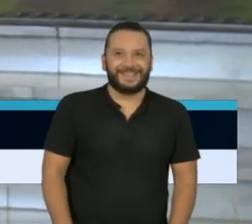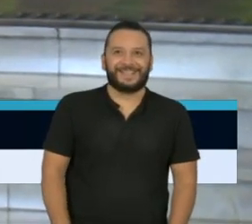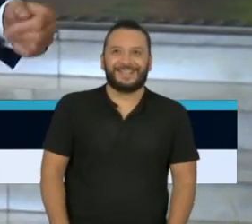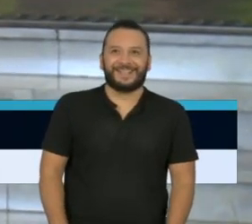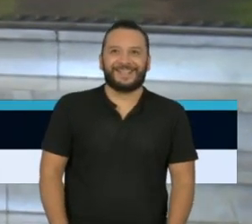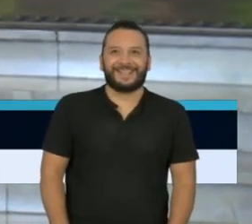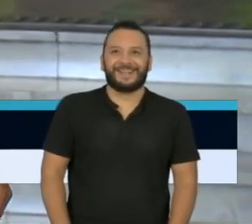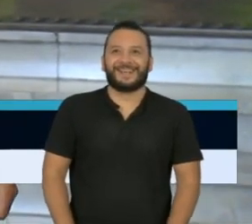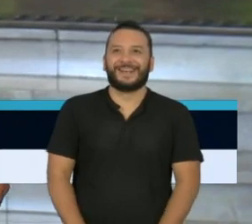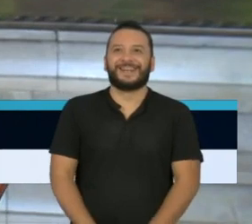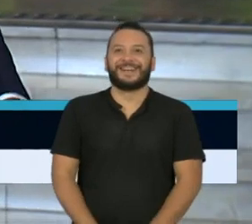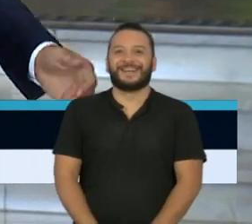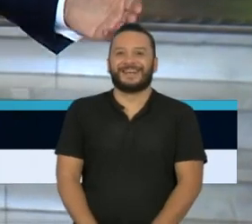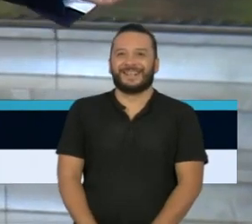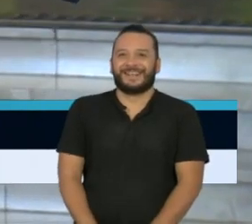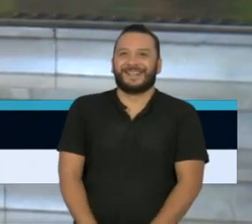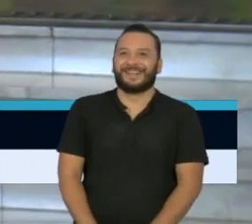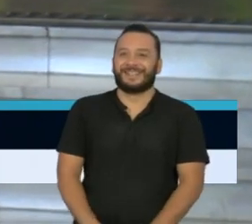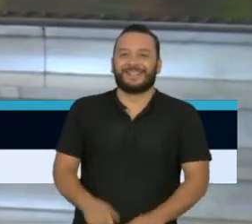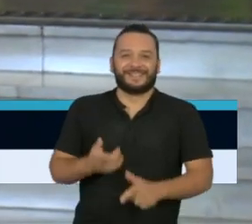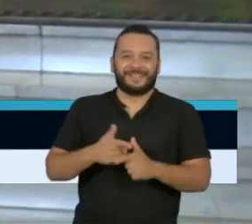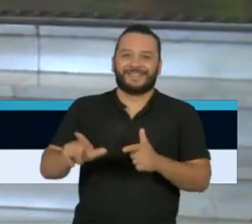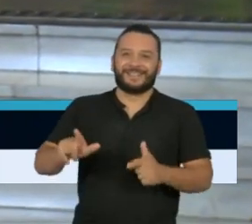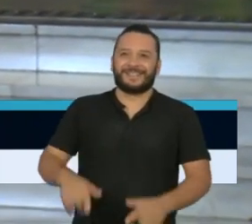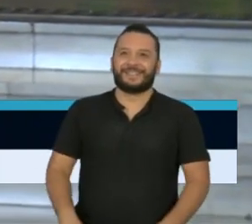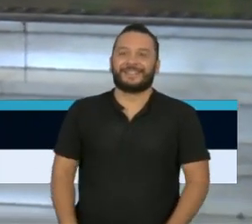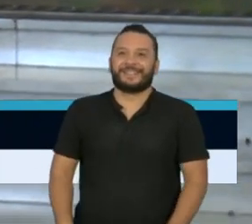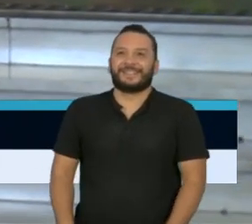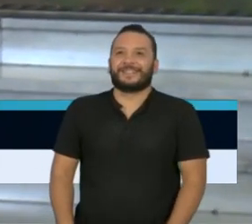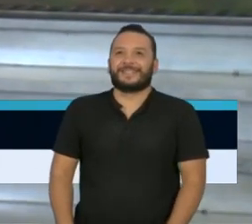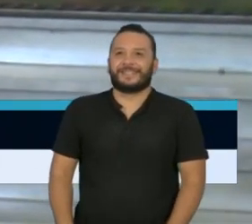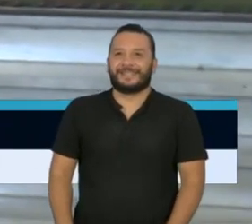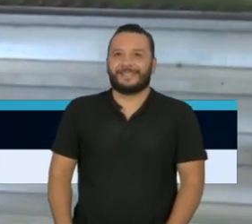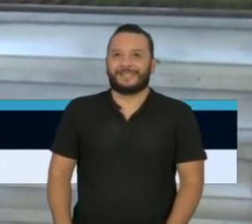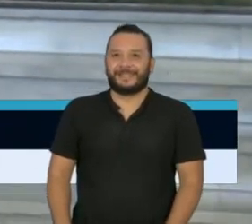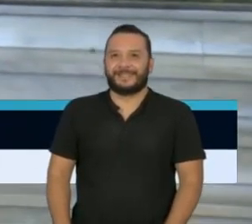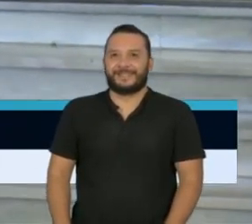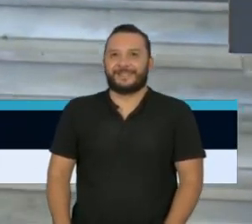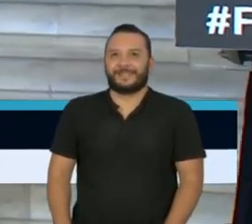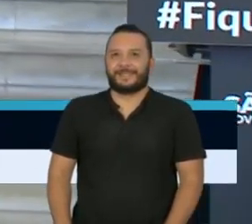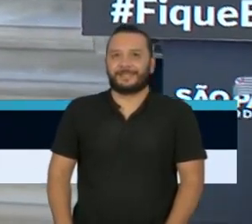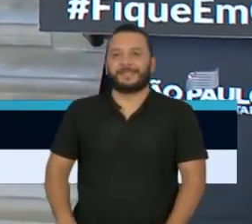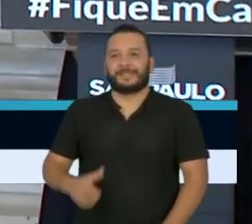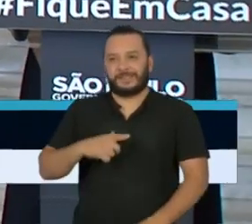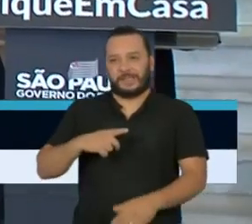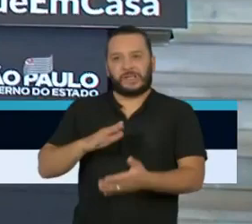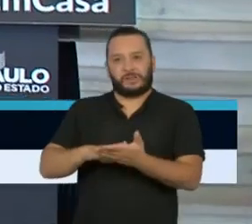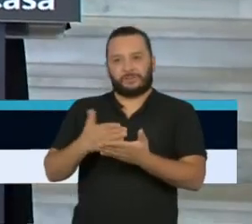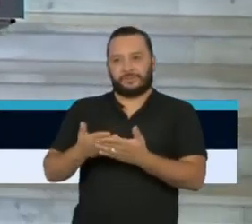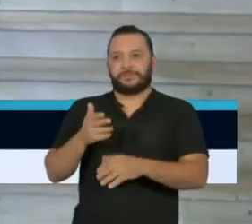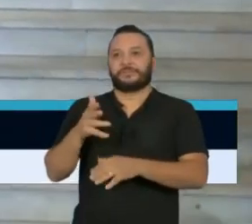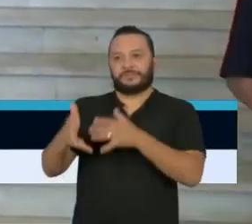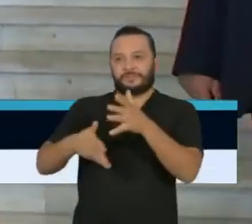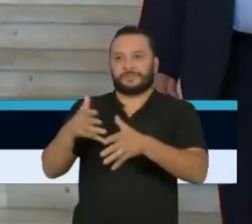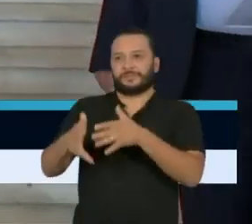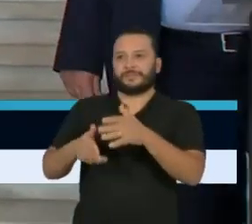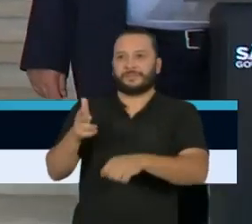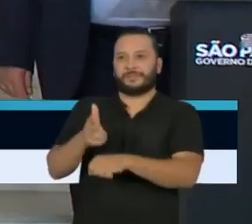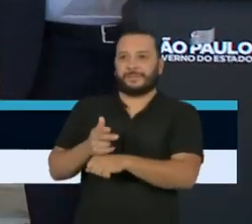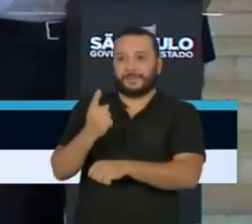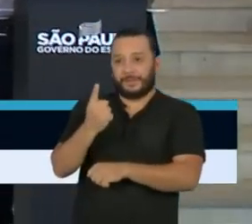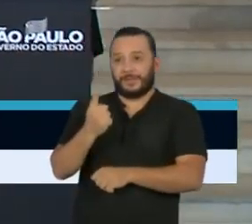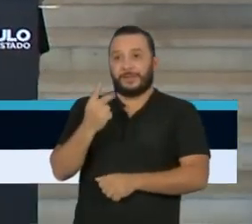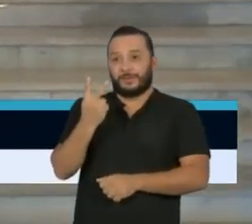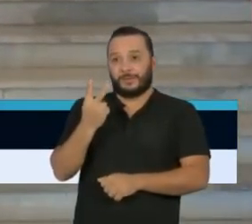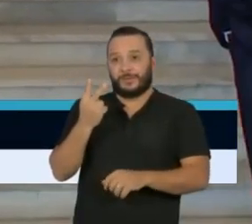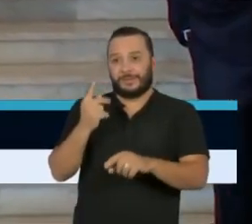2 vezes. Bem, não tem problema. Se puder vir um pouco mais para cá, porque nós temos a tradução de Libras e você, sem querer, passou 2 vezes na